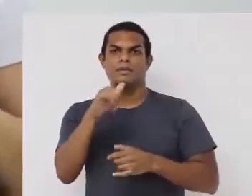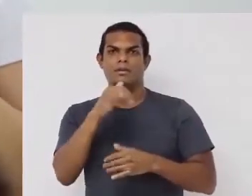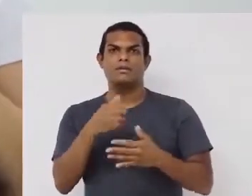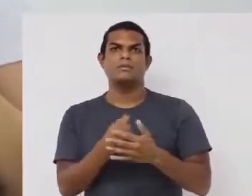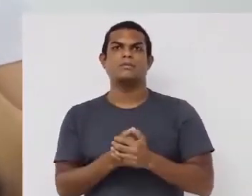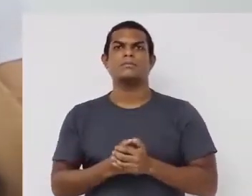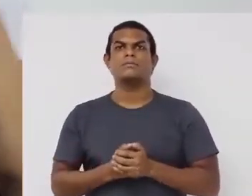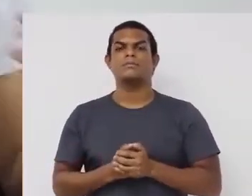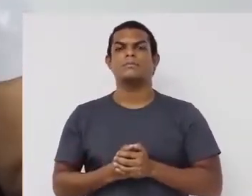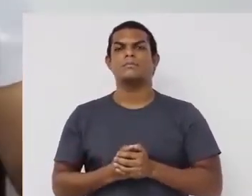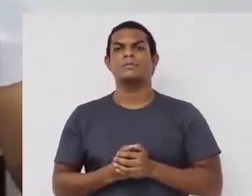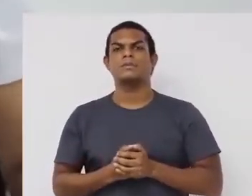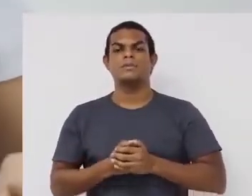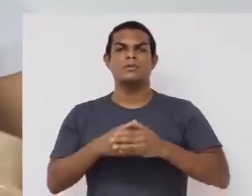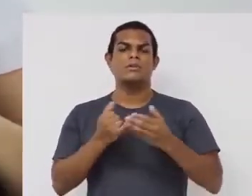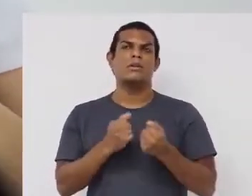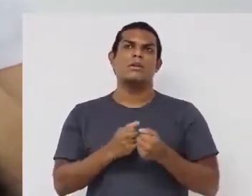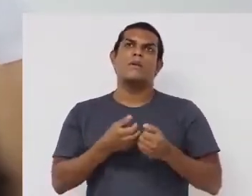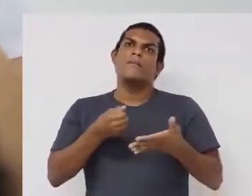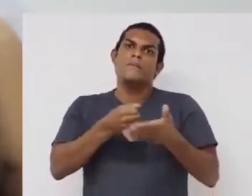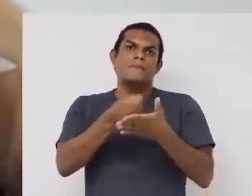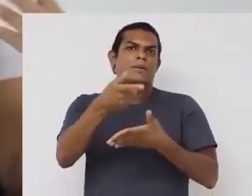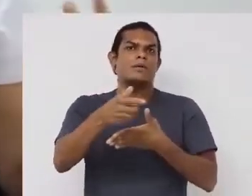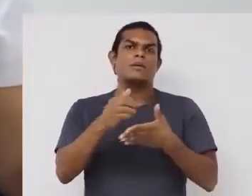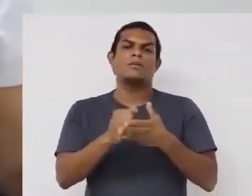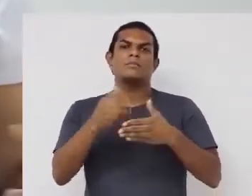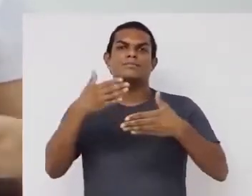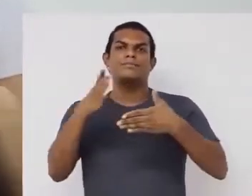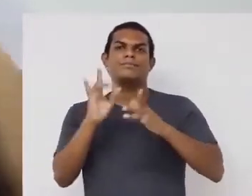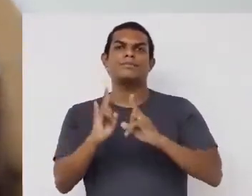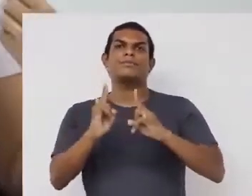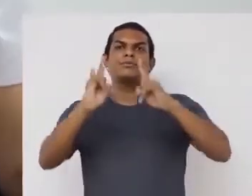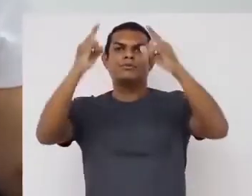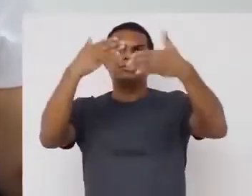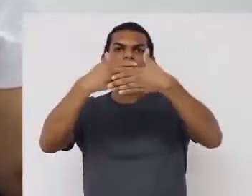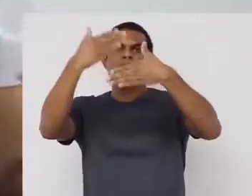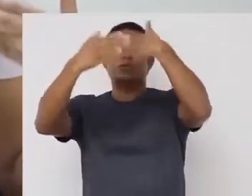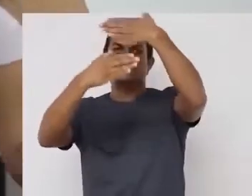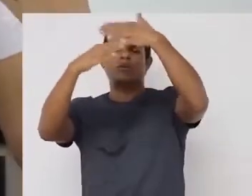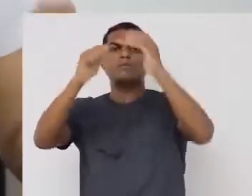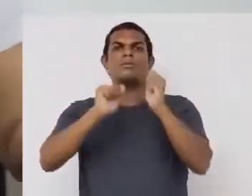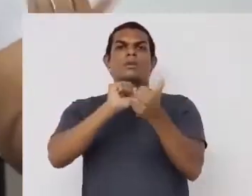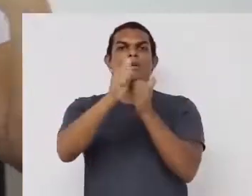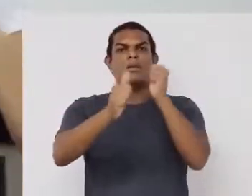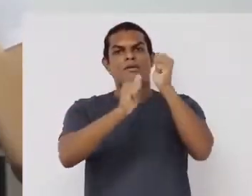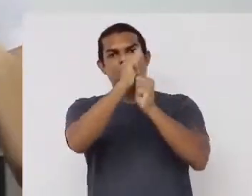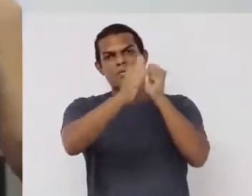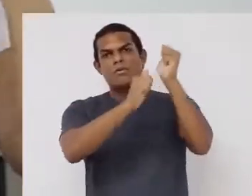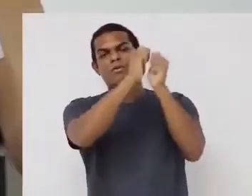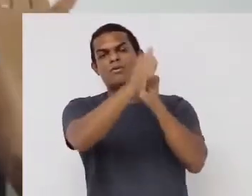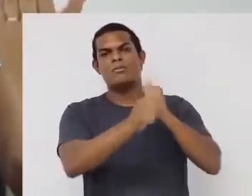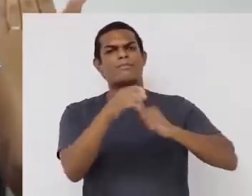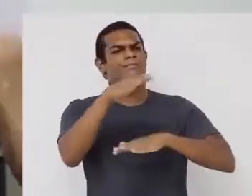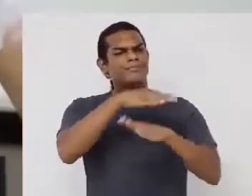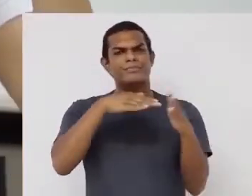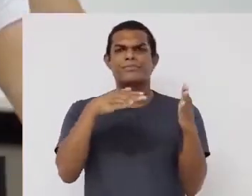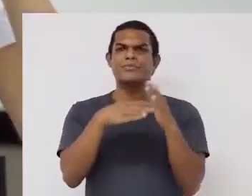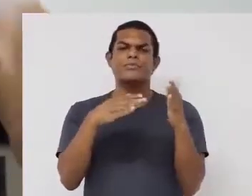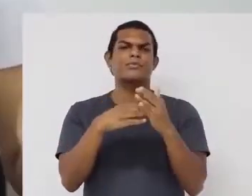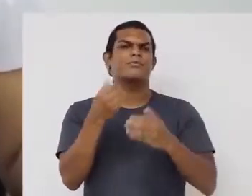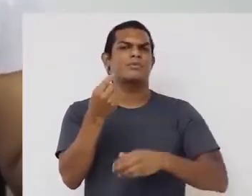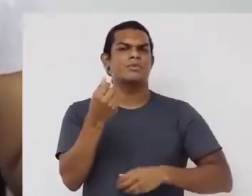que eu faço de gasto em construção, o que eu faço de gasto com reforma, com contador, tudo isso é